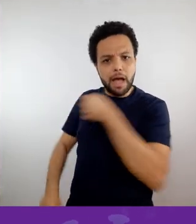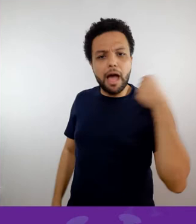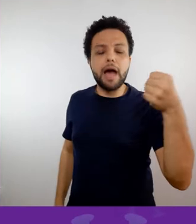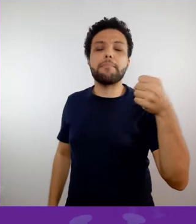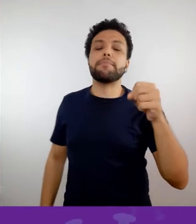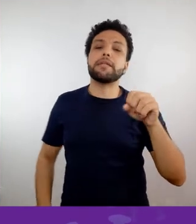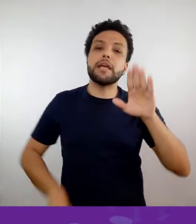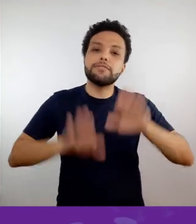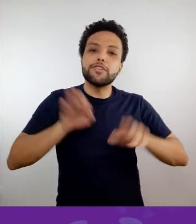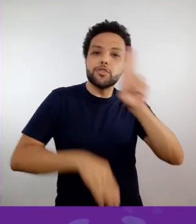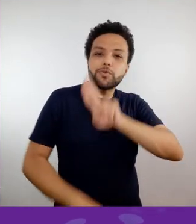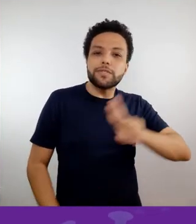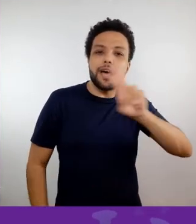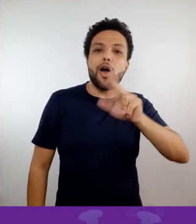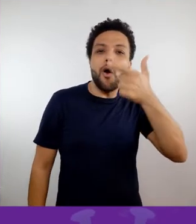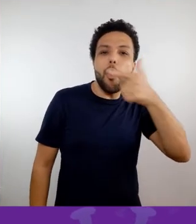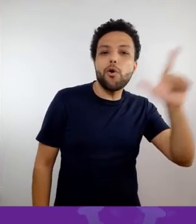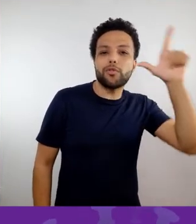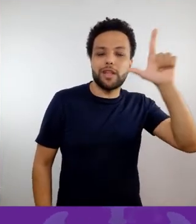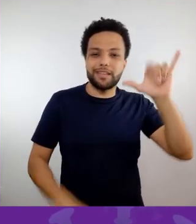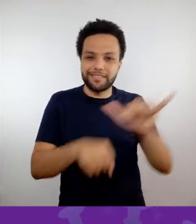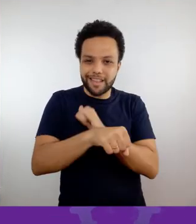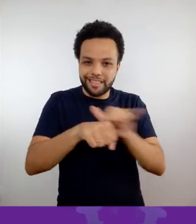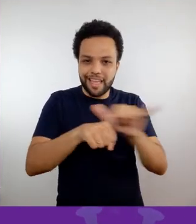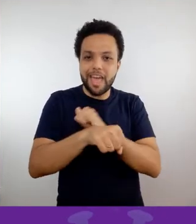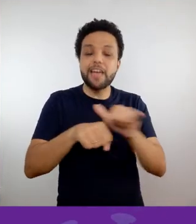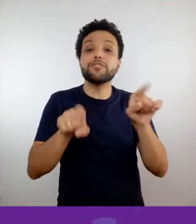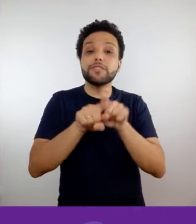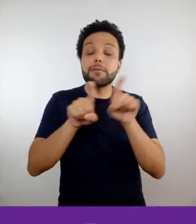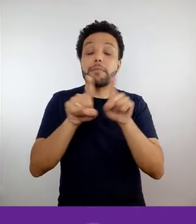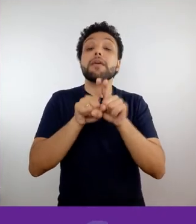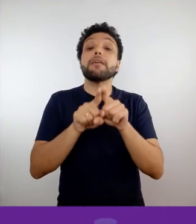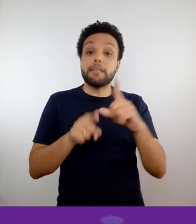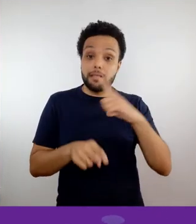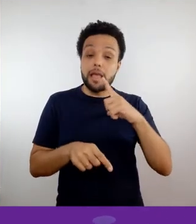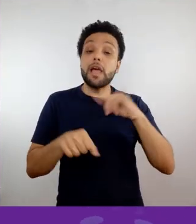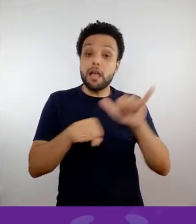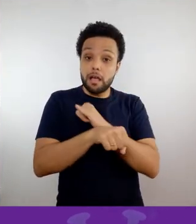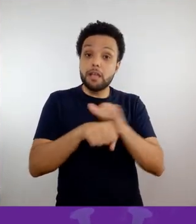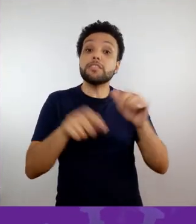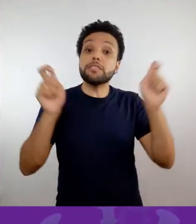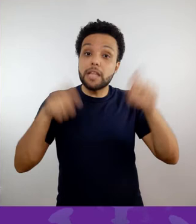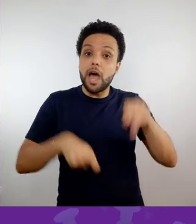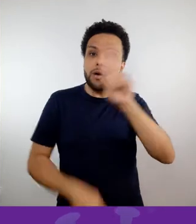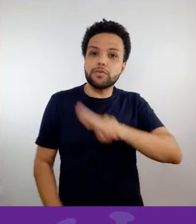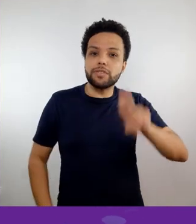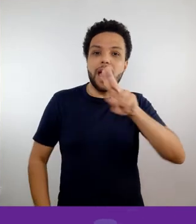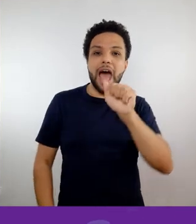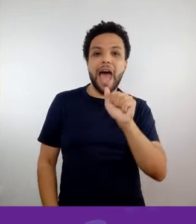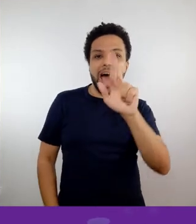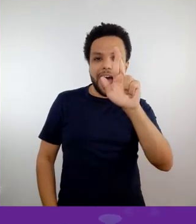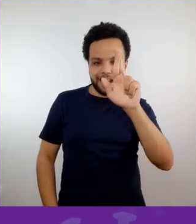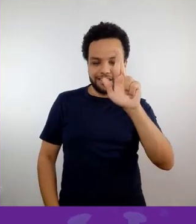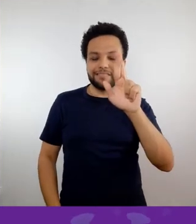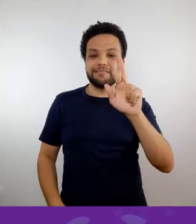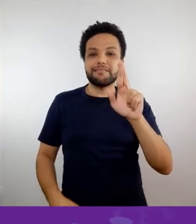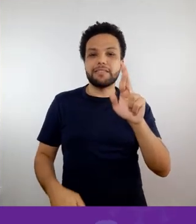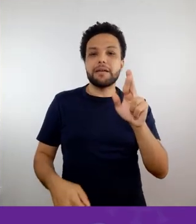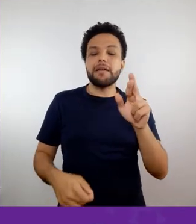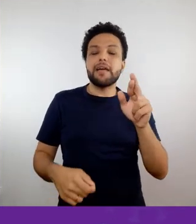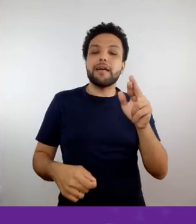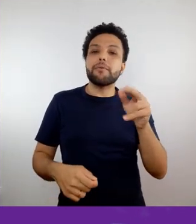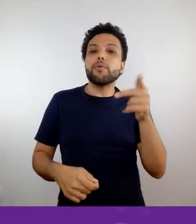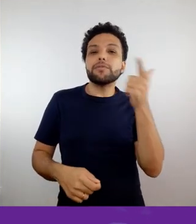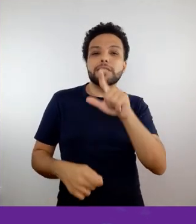exaustor é talvez seja necessário usar algum meio físico para limpeza do ar existem alguns alguns